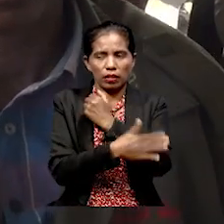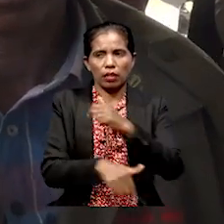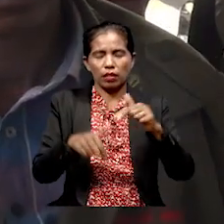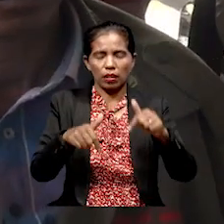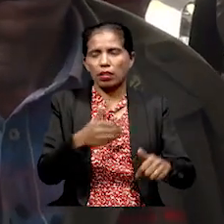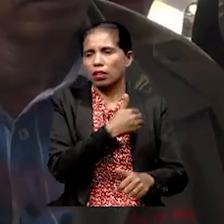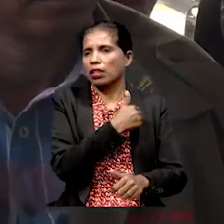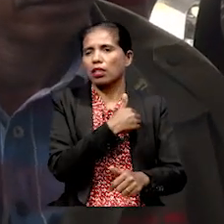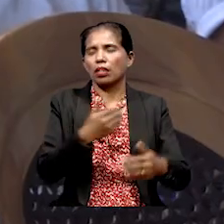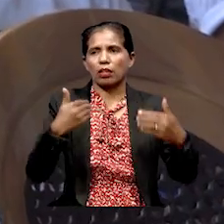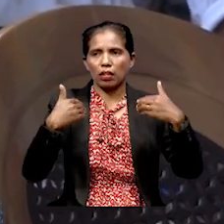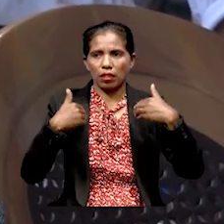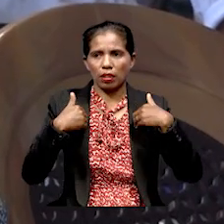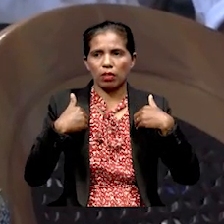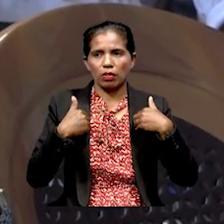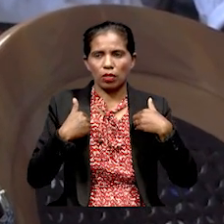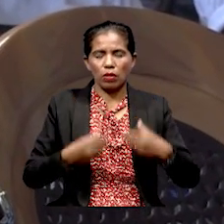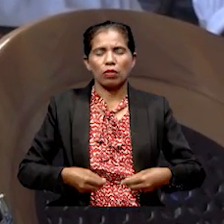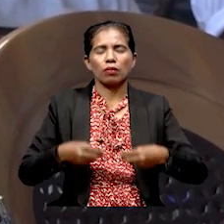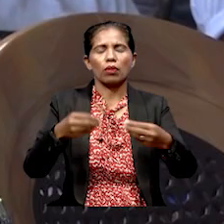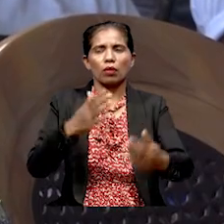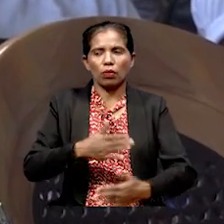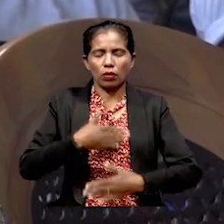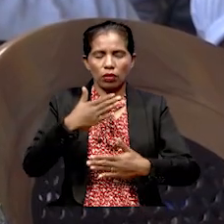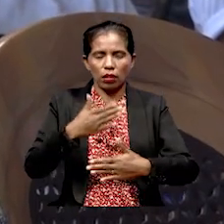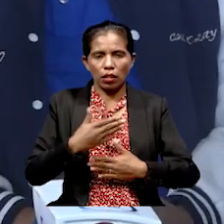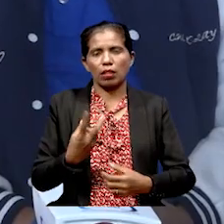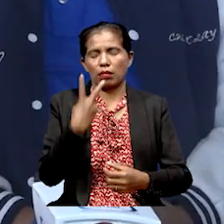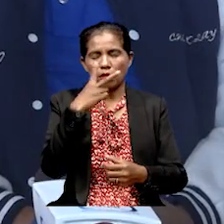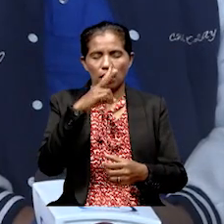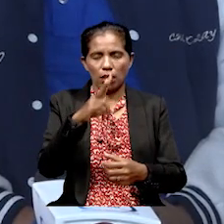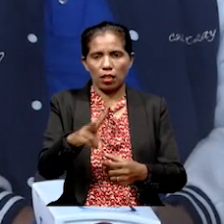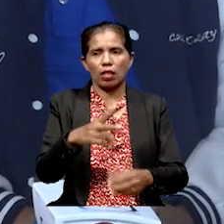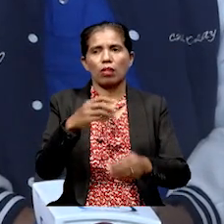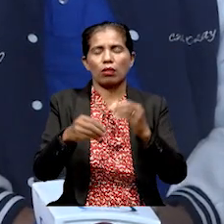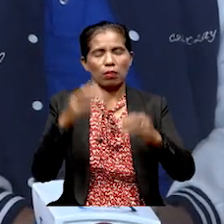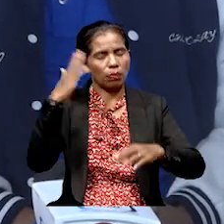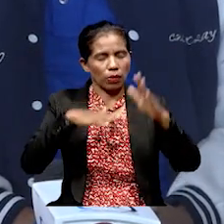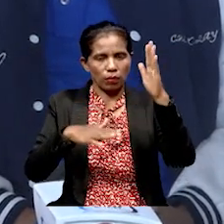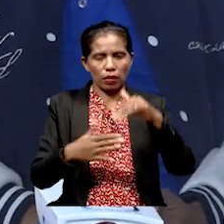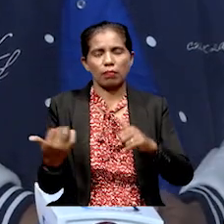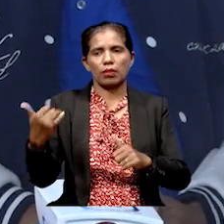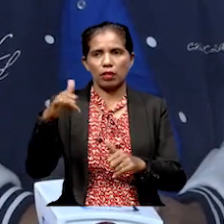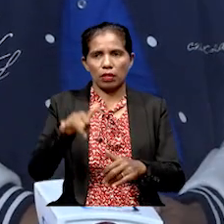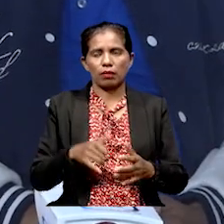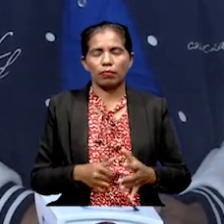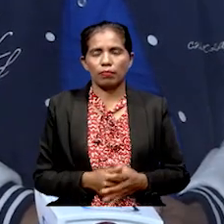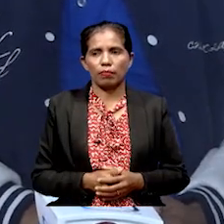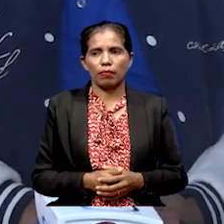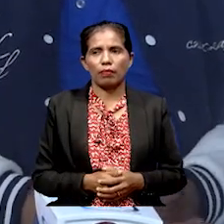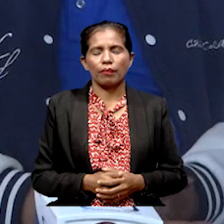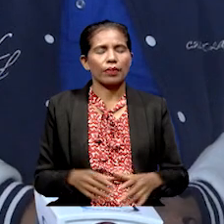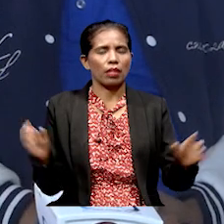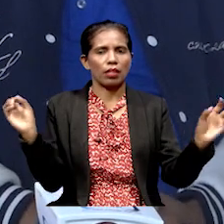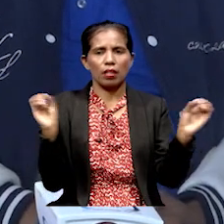guia apreciação da complexidade e dimensão do problema. E lá